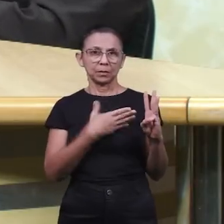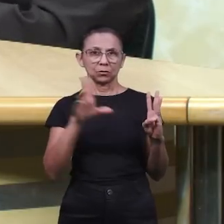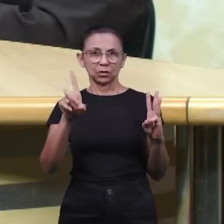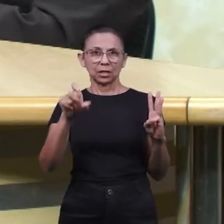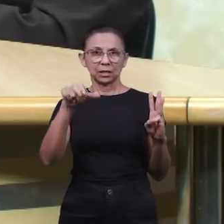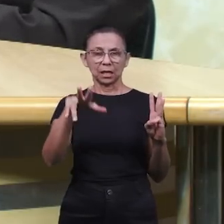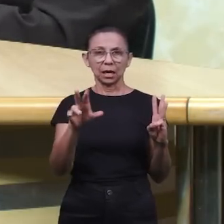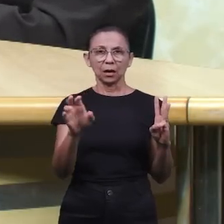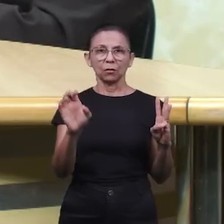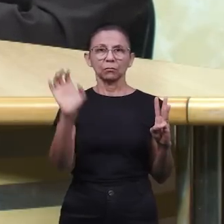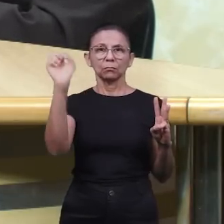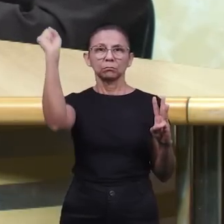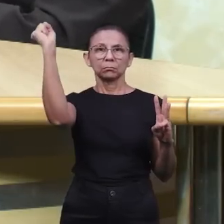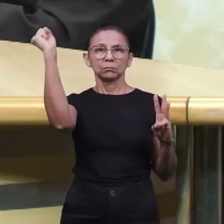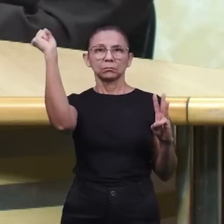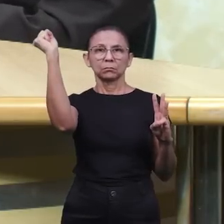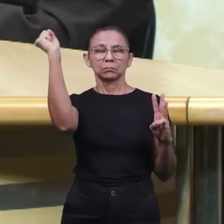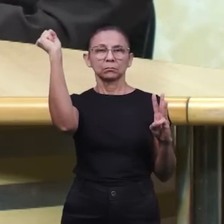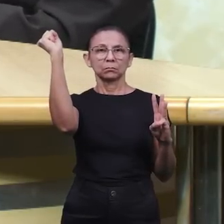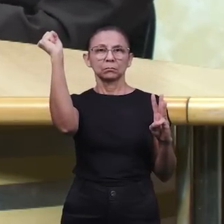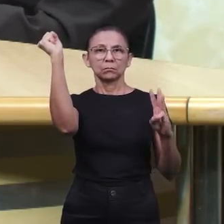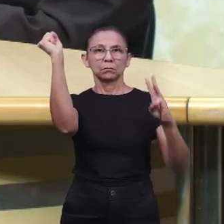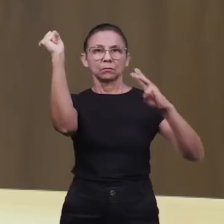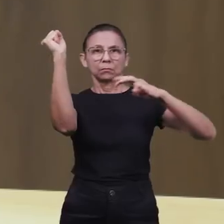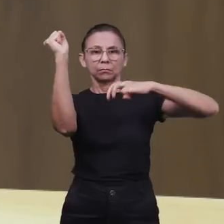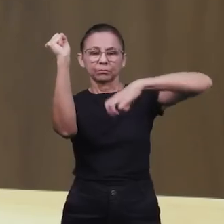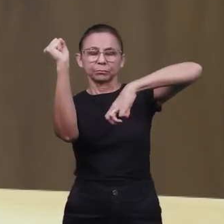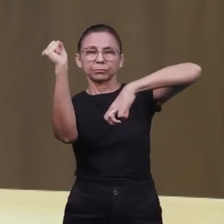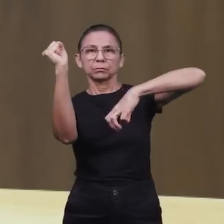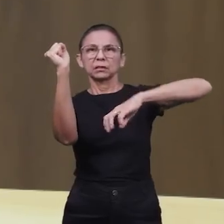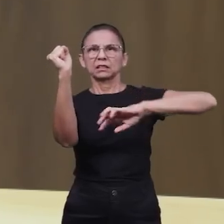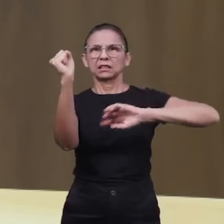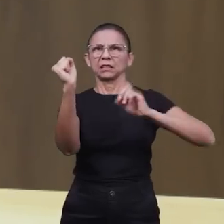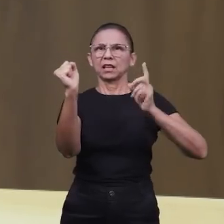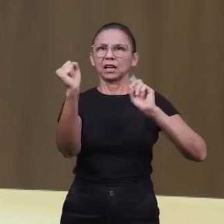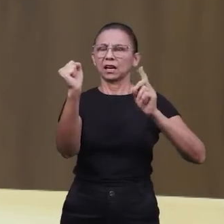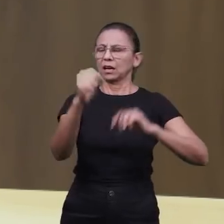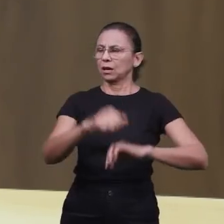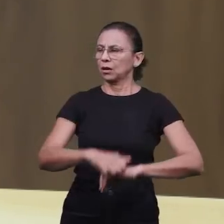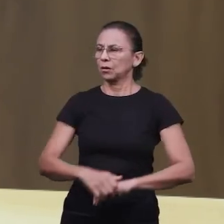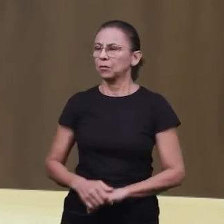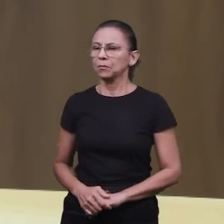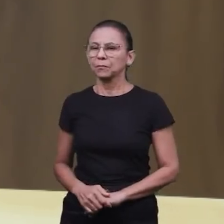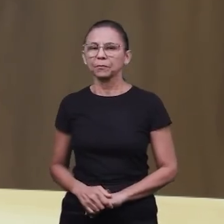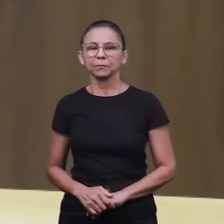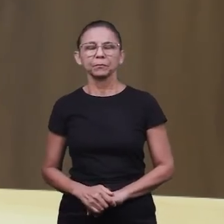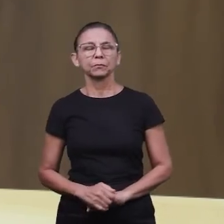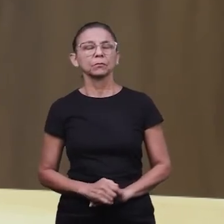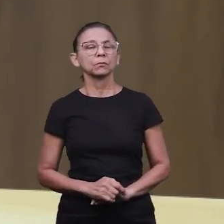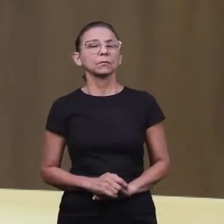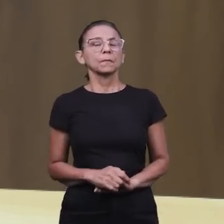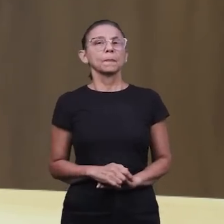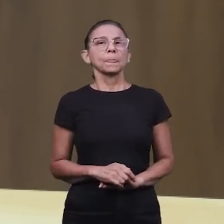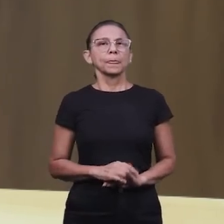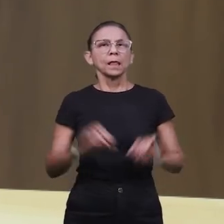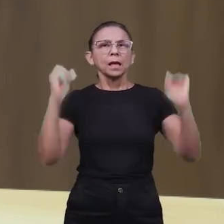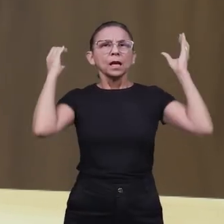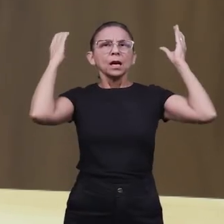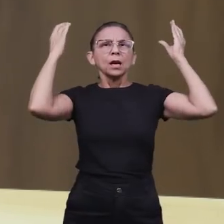estátua. E o rei Nabucodonosor chegou rapidamente perante